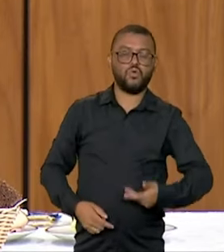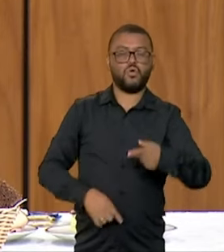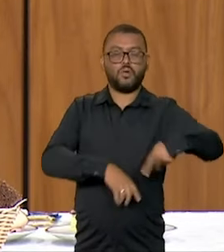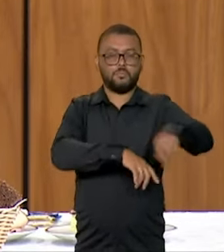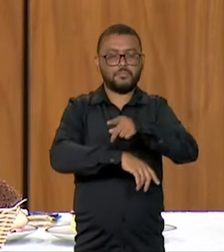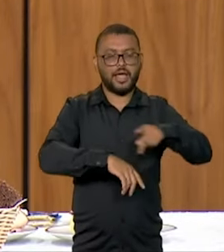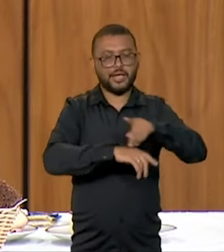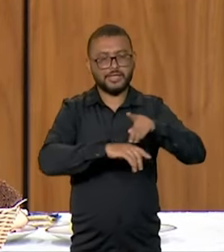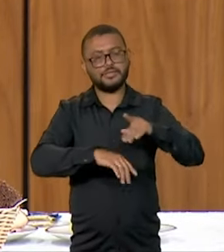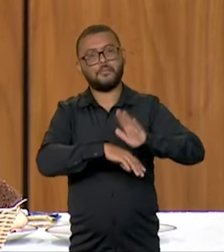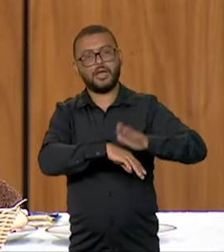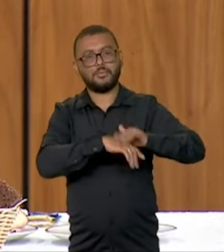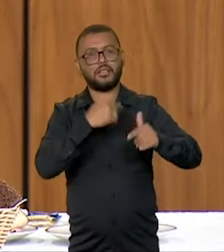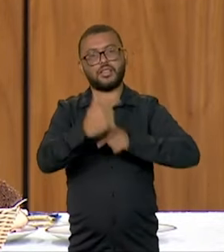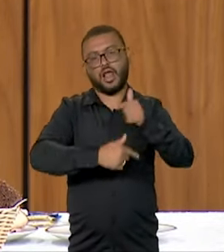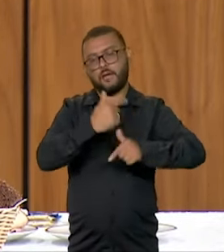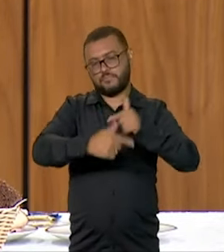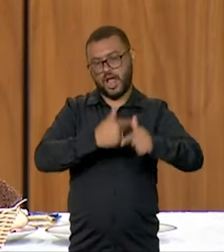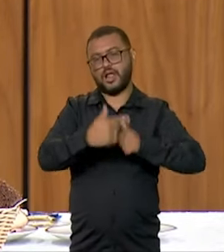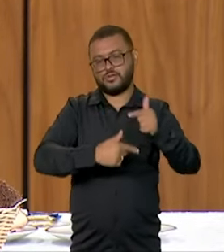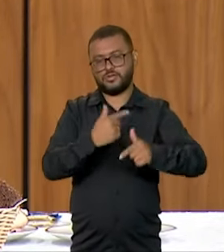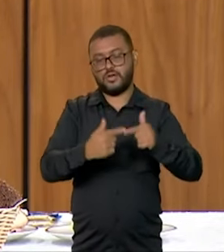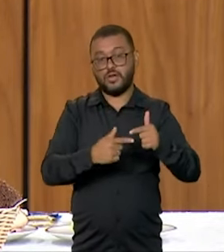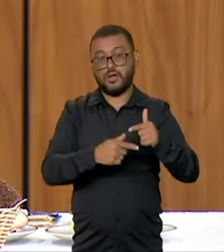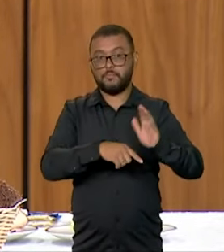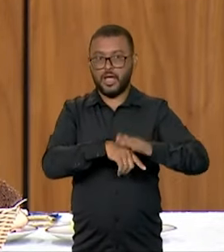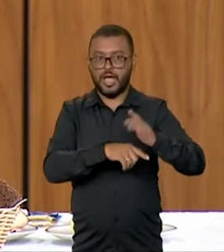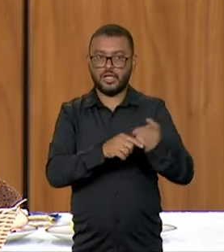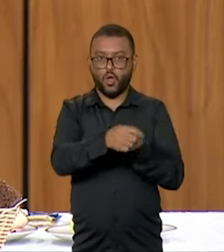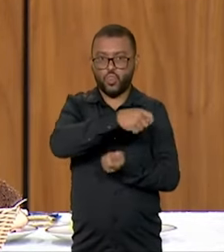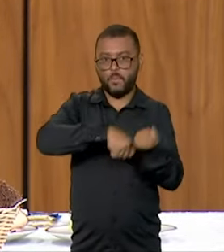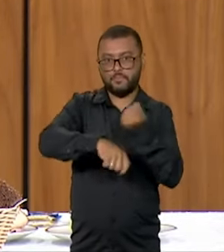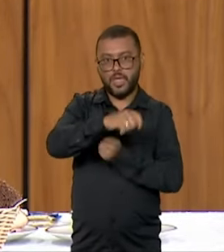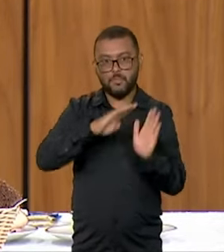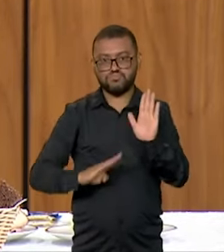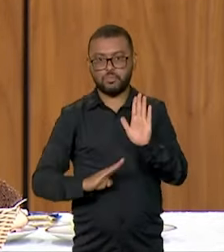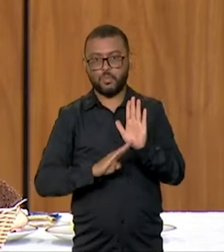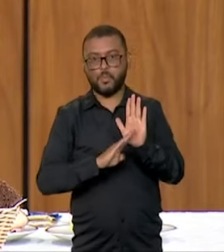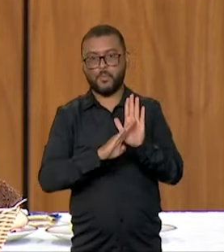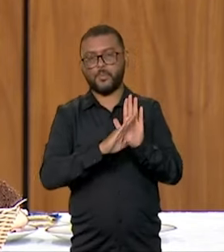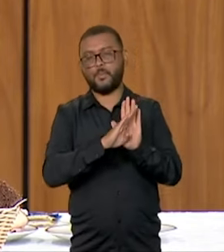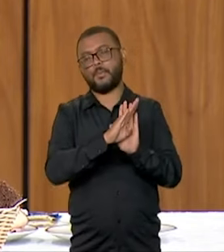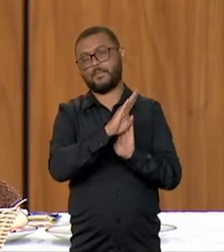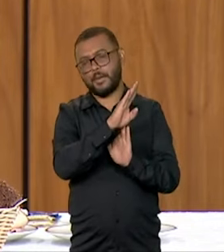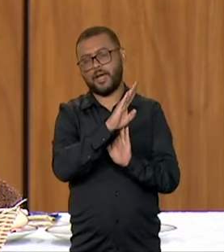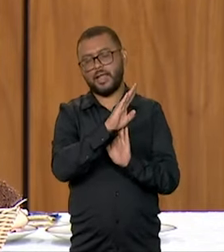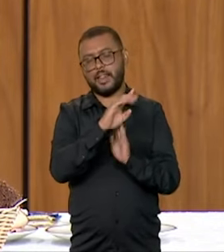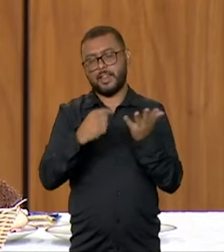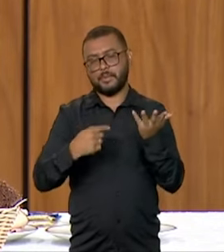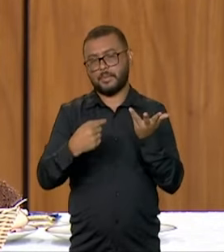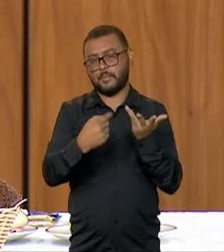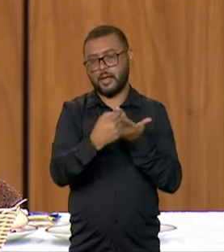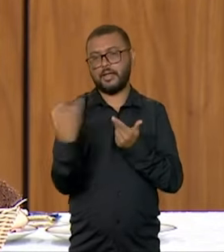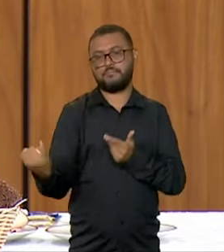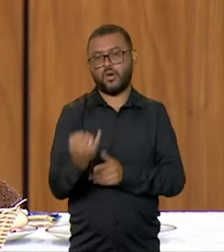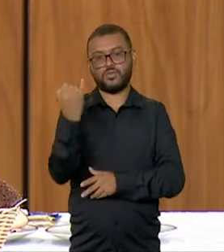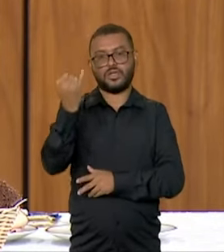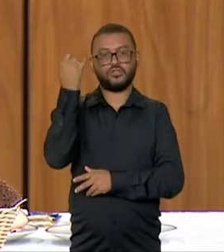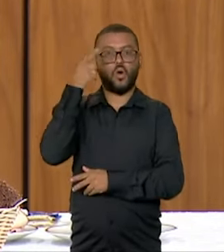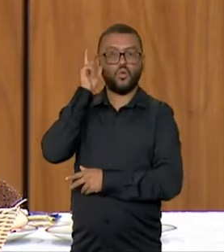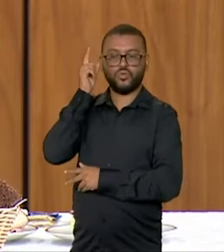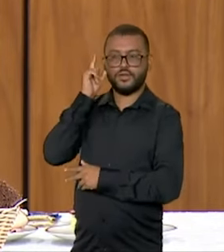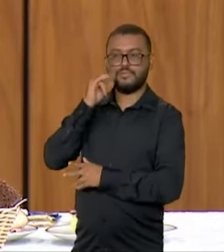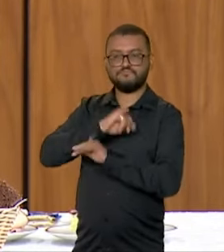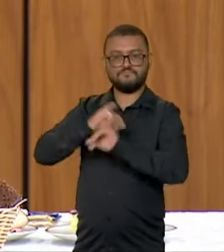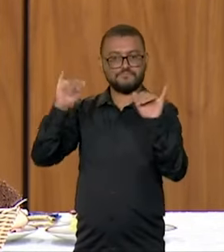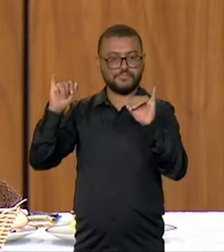à geração de empregos, ao crescimento da economia, tantos fatos importantes, relevantes como ontem,